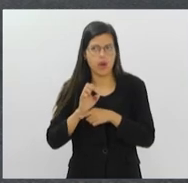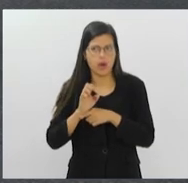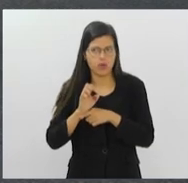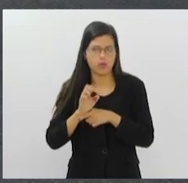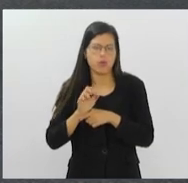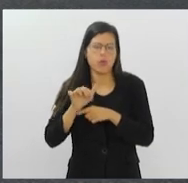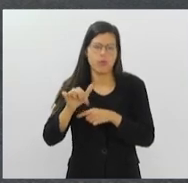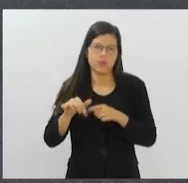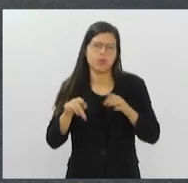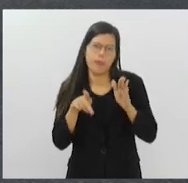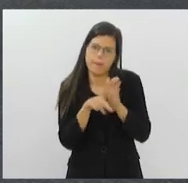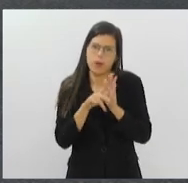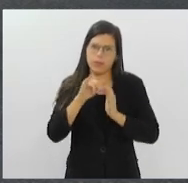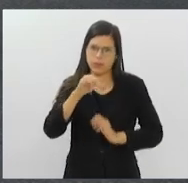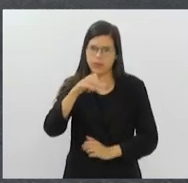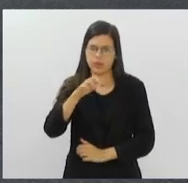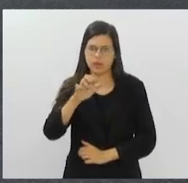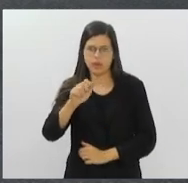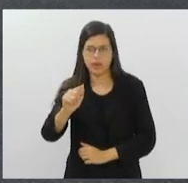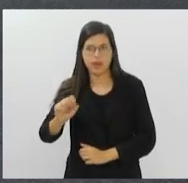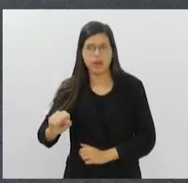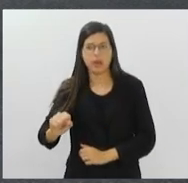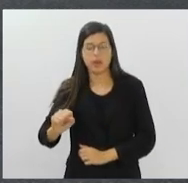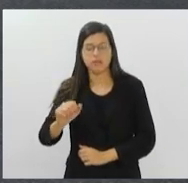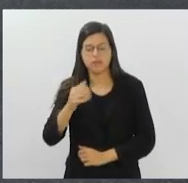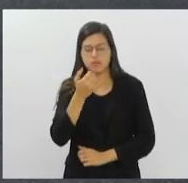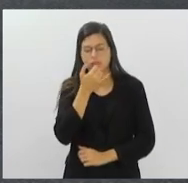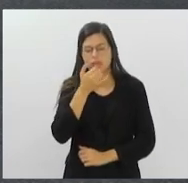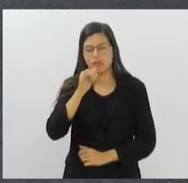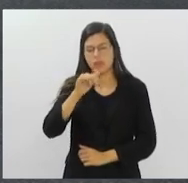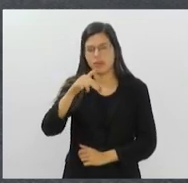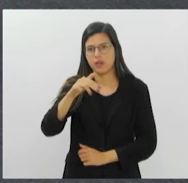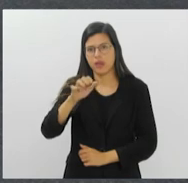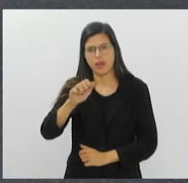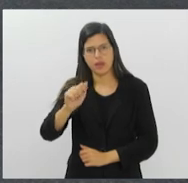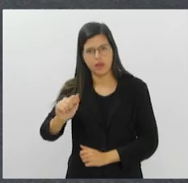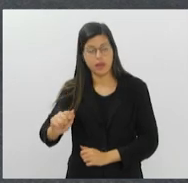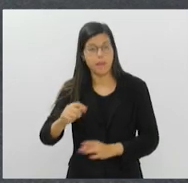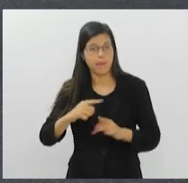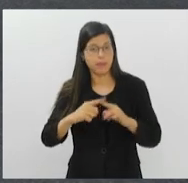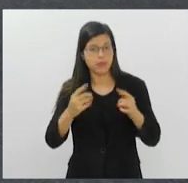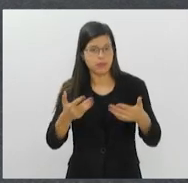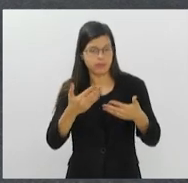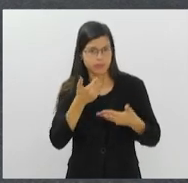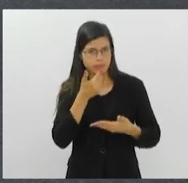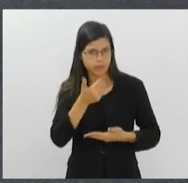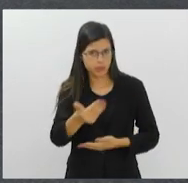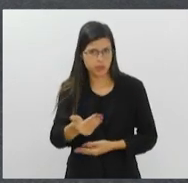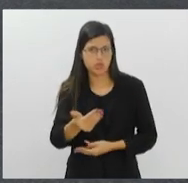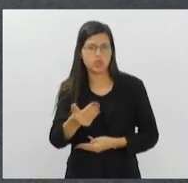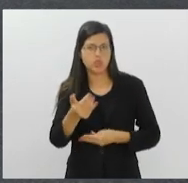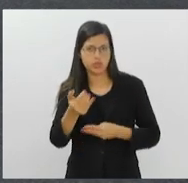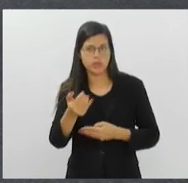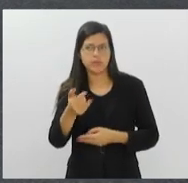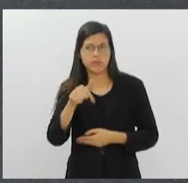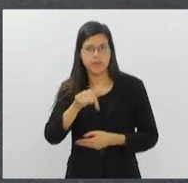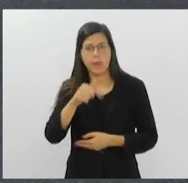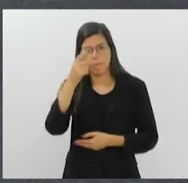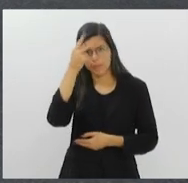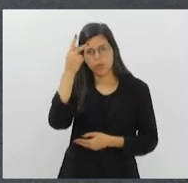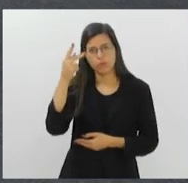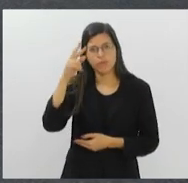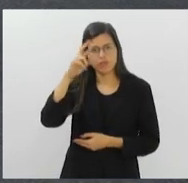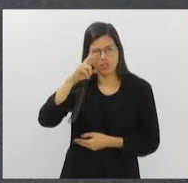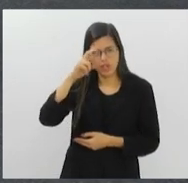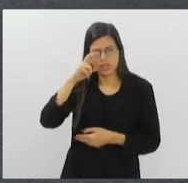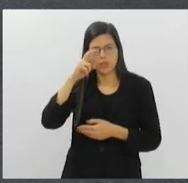INEA. Mas eu gostaria aqui de rogar ao órgão licenciador que se atente a isso, que se